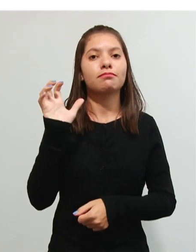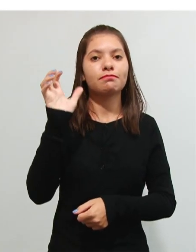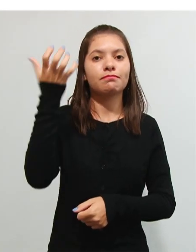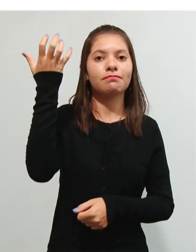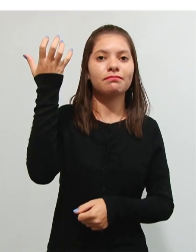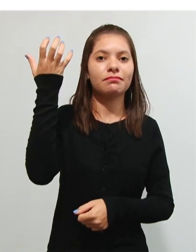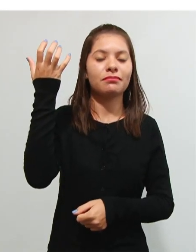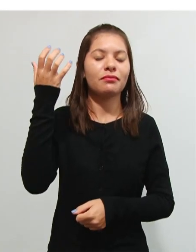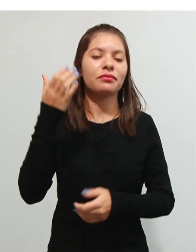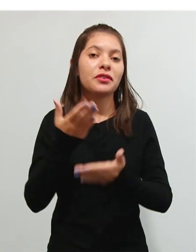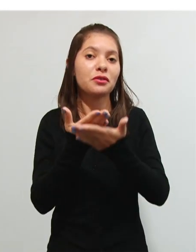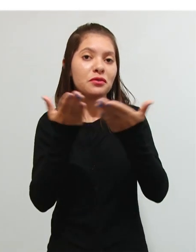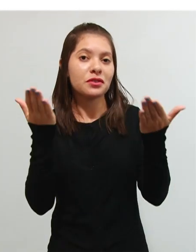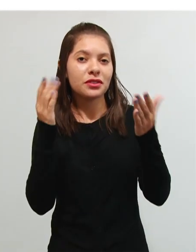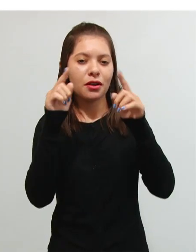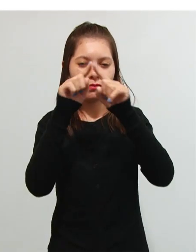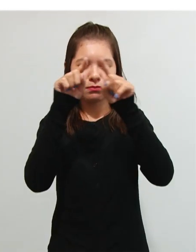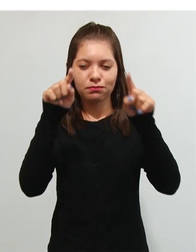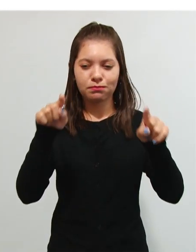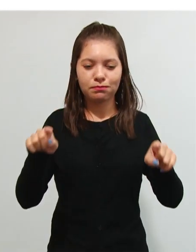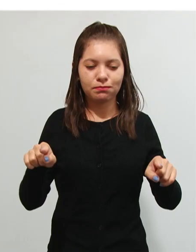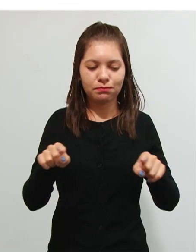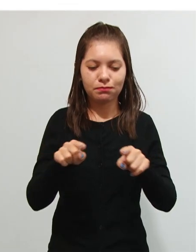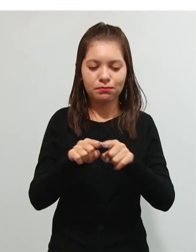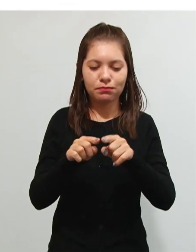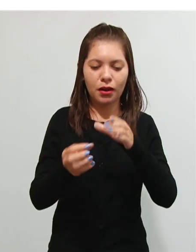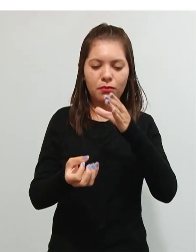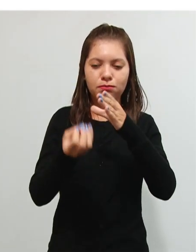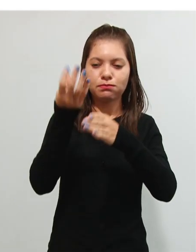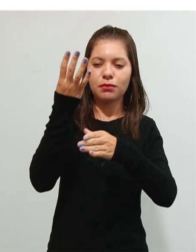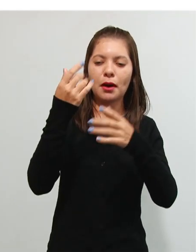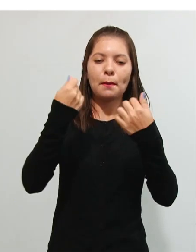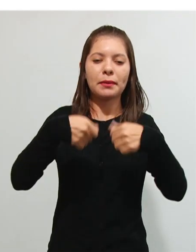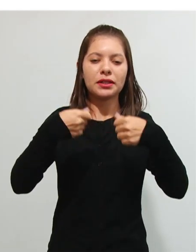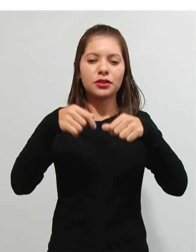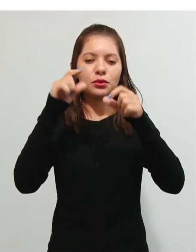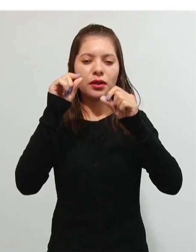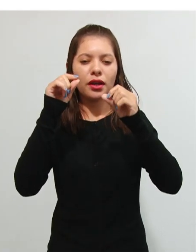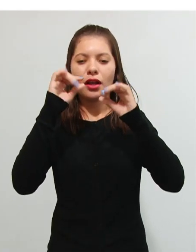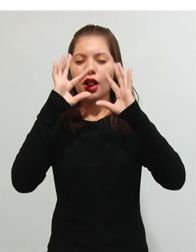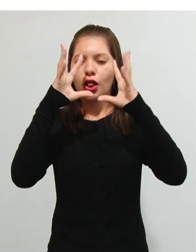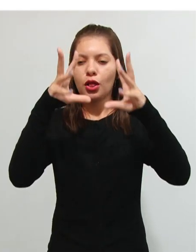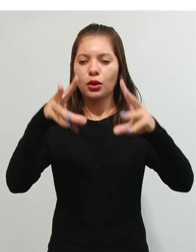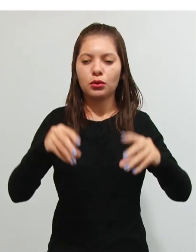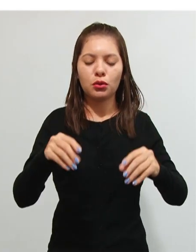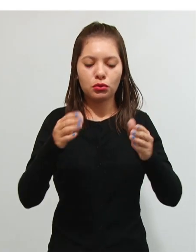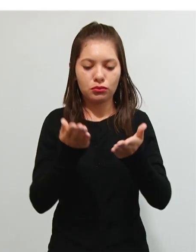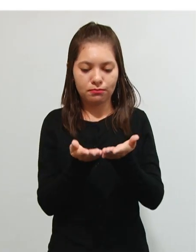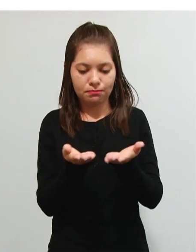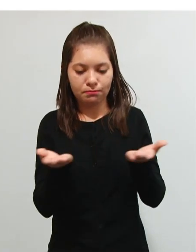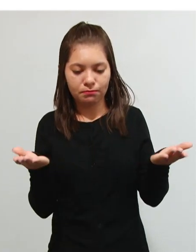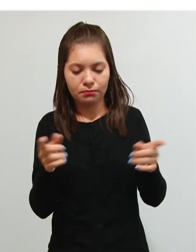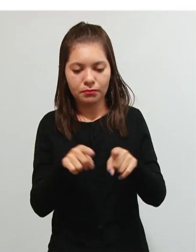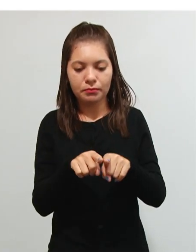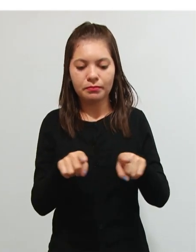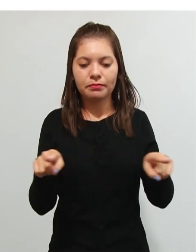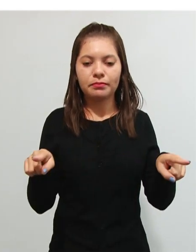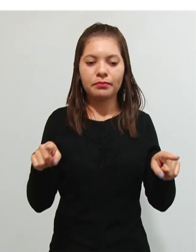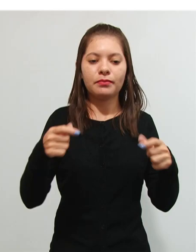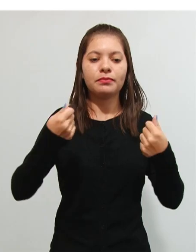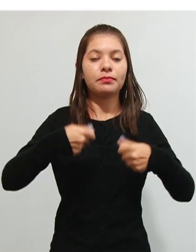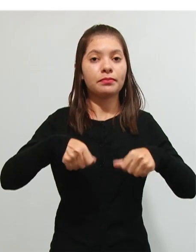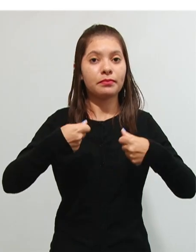que você construa essa pirâmide, você precisa satisfazer aquilo que está na base, que são as nossas